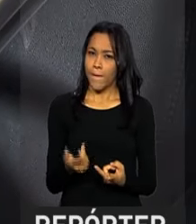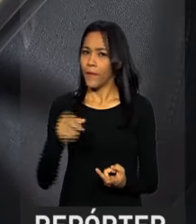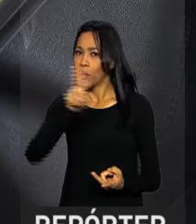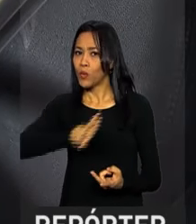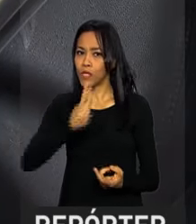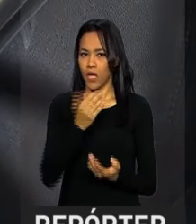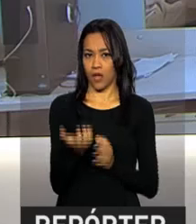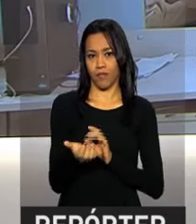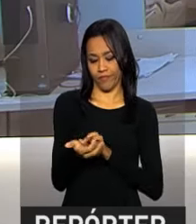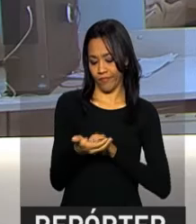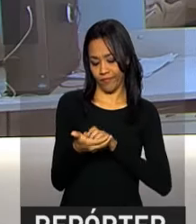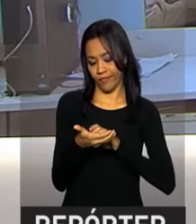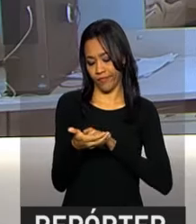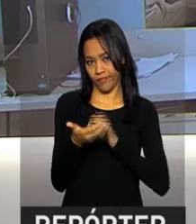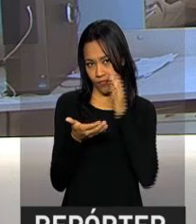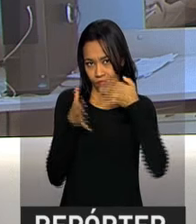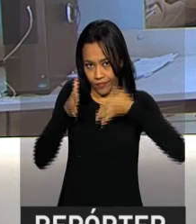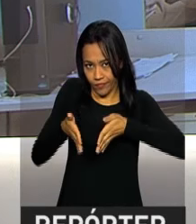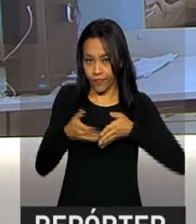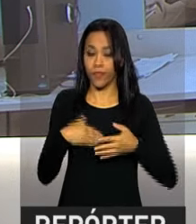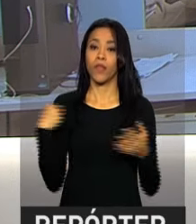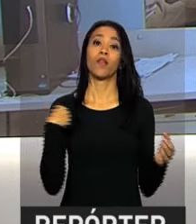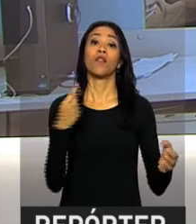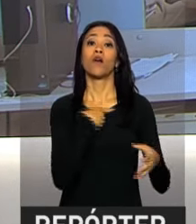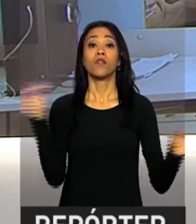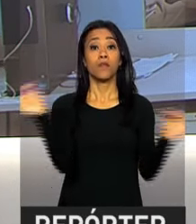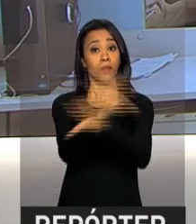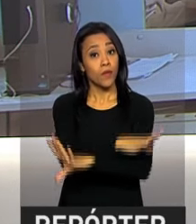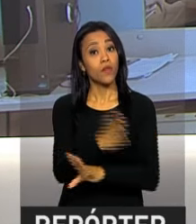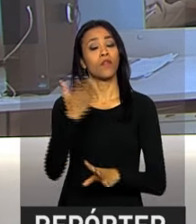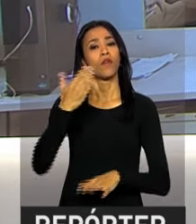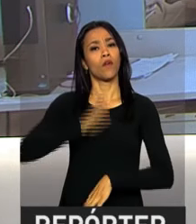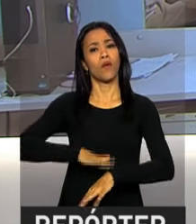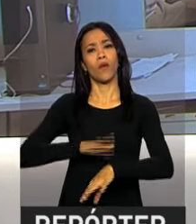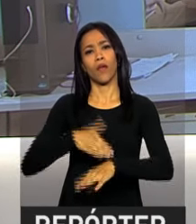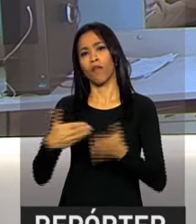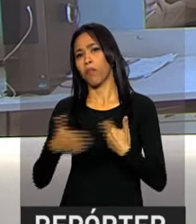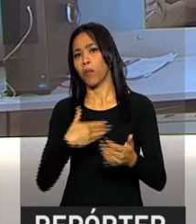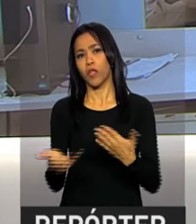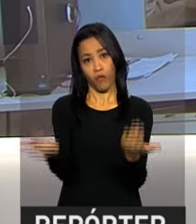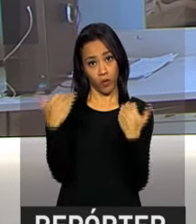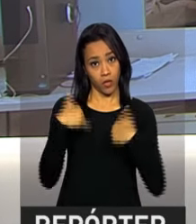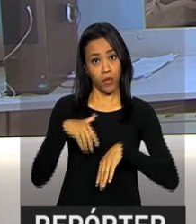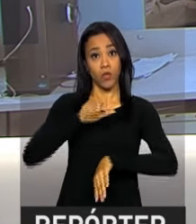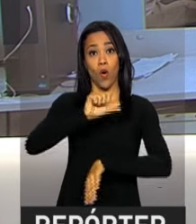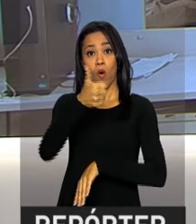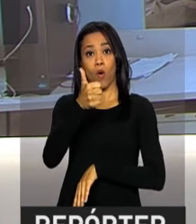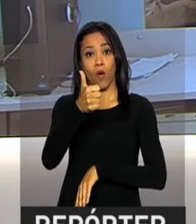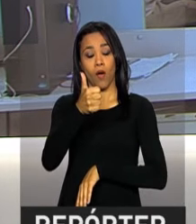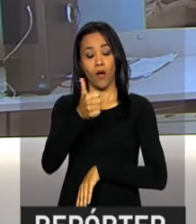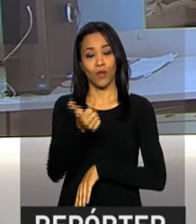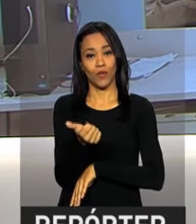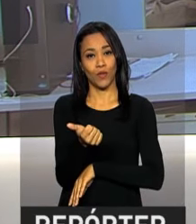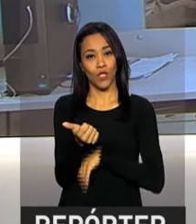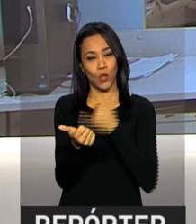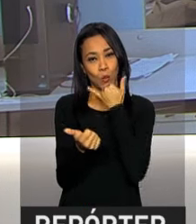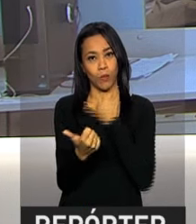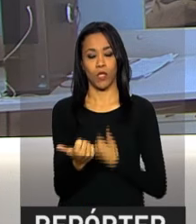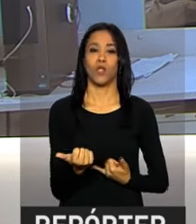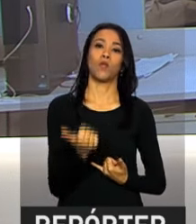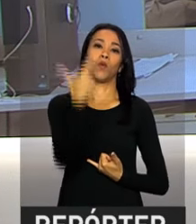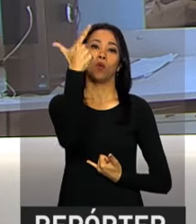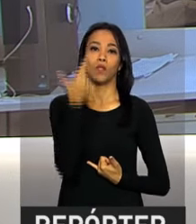usar o celular, né? E nós ficamos por aqui, voltamos a qualquer momento, ou às 11 da manhã, ou ao meio-dia, perdão, com